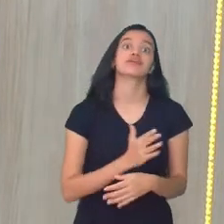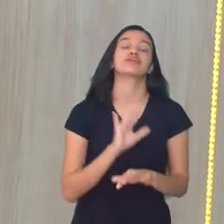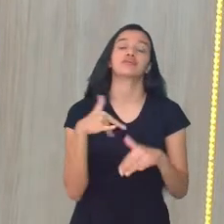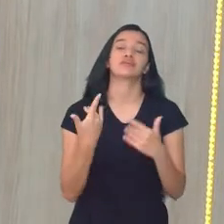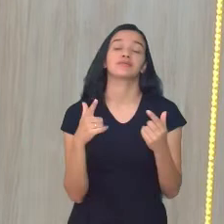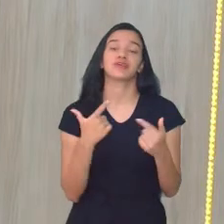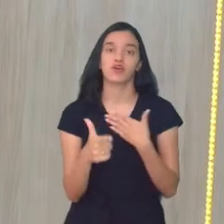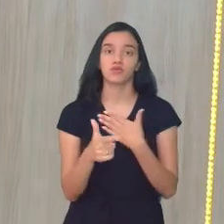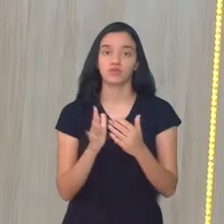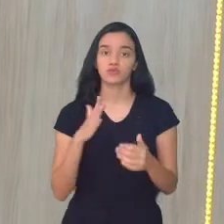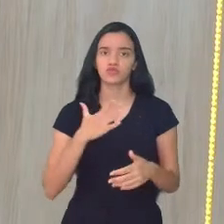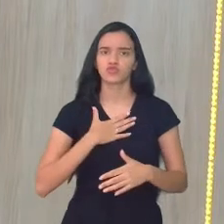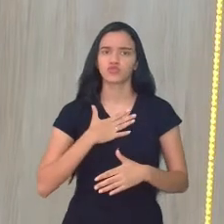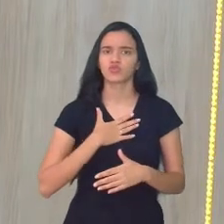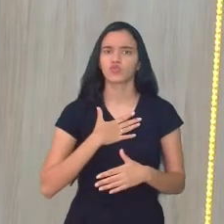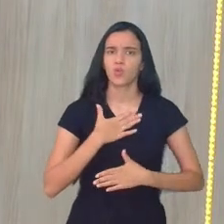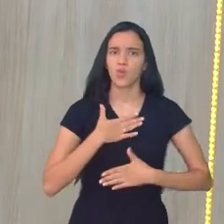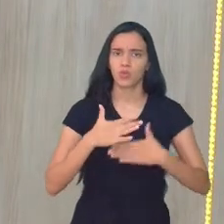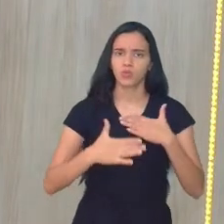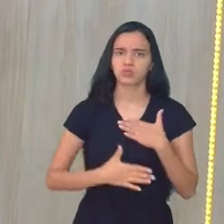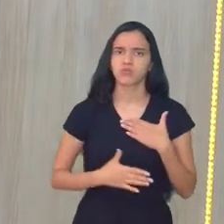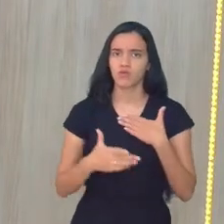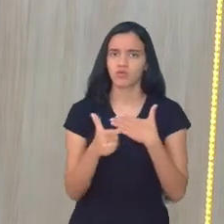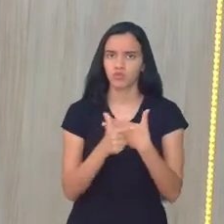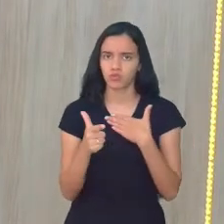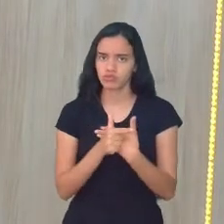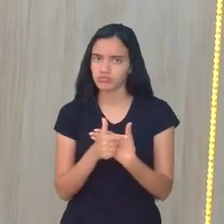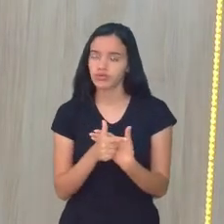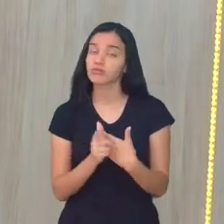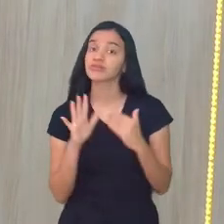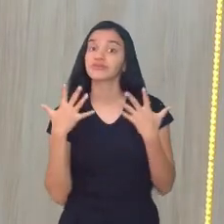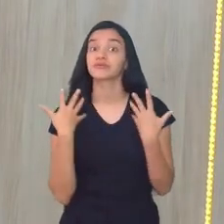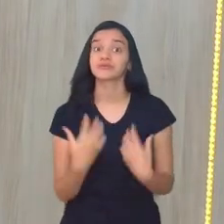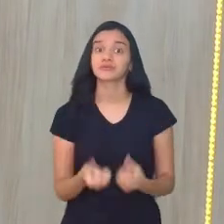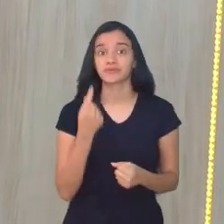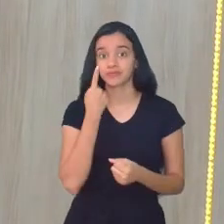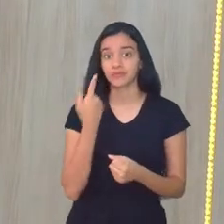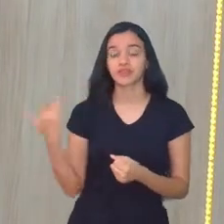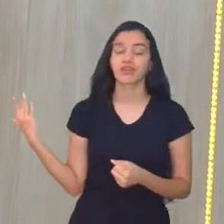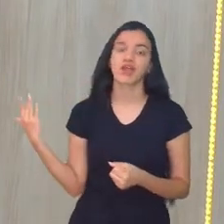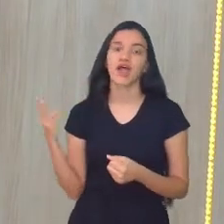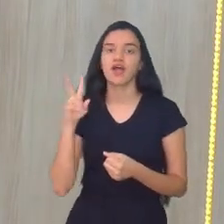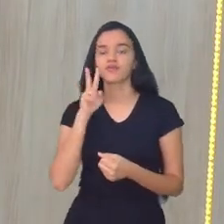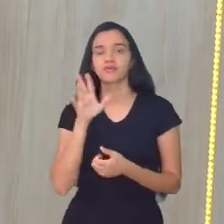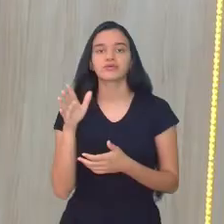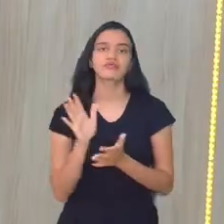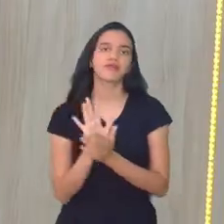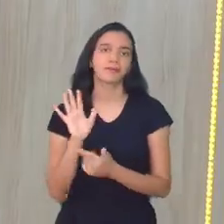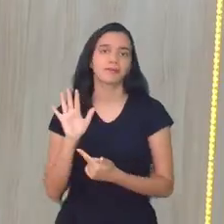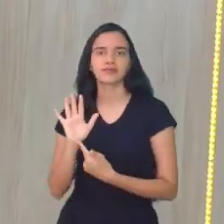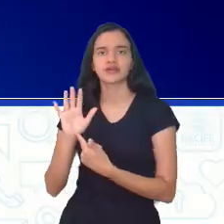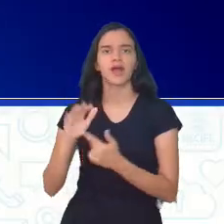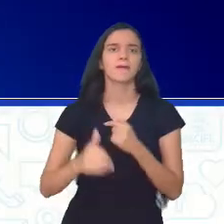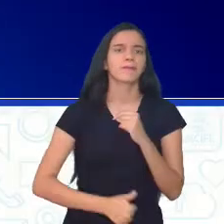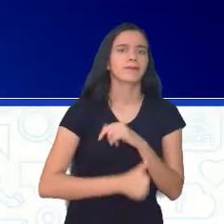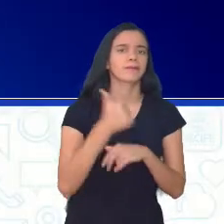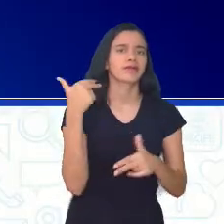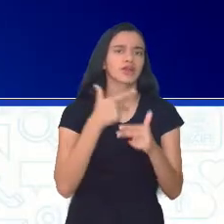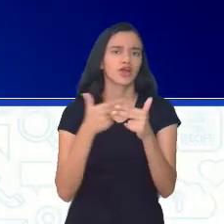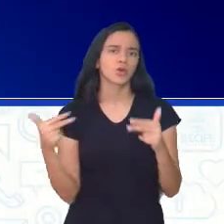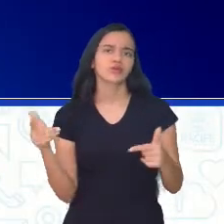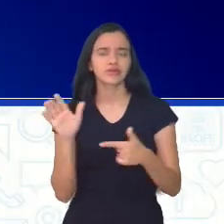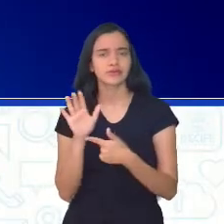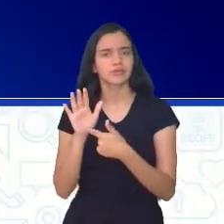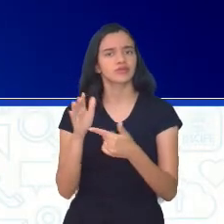ao funcionamento do nosso sistema nervoso. Então vamos lá ver o que é que vai apresentar. A primeira coisa que eu tenho a apresentar